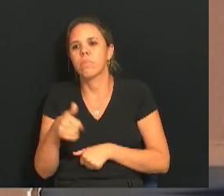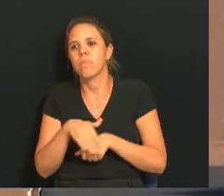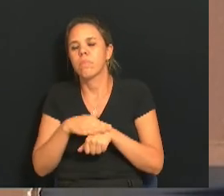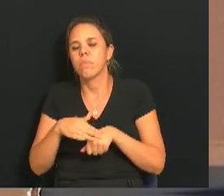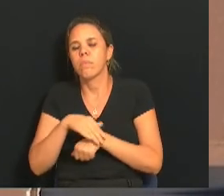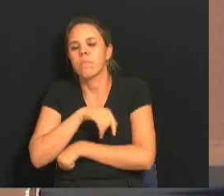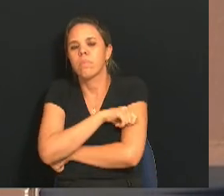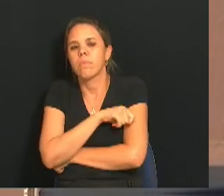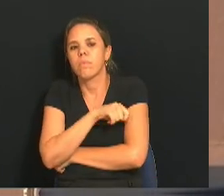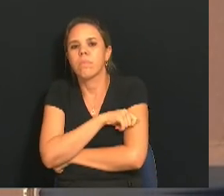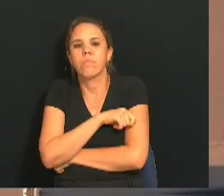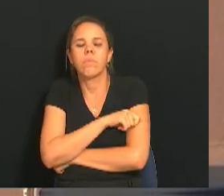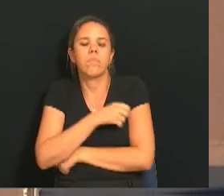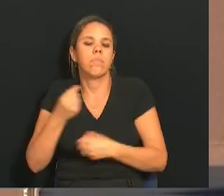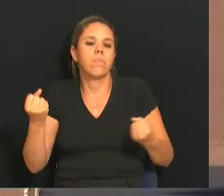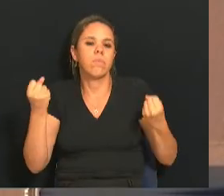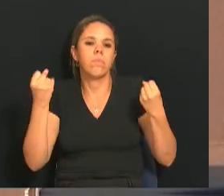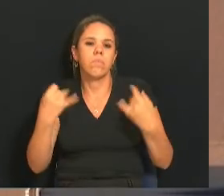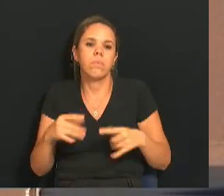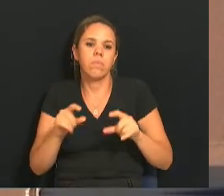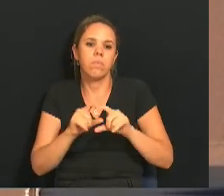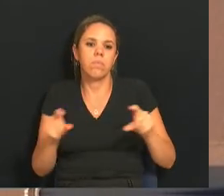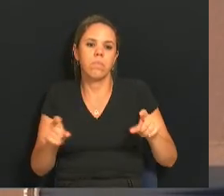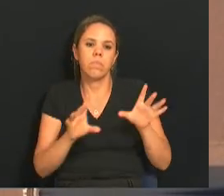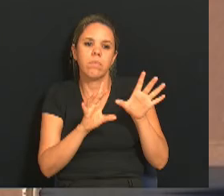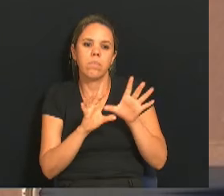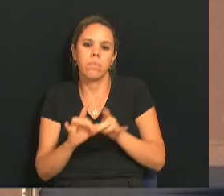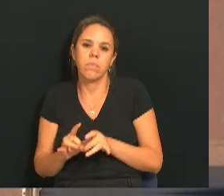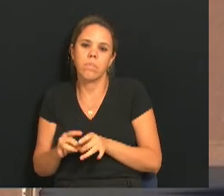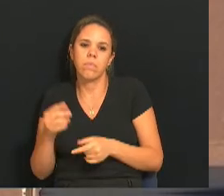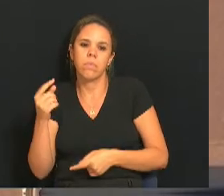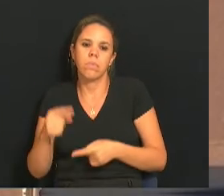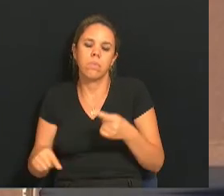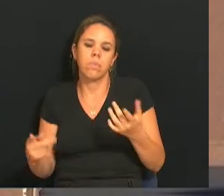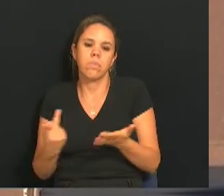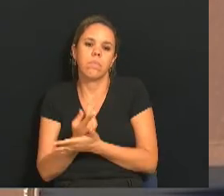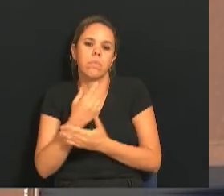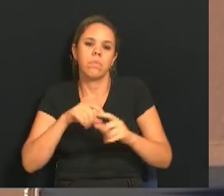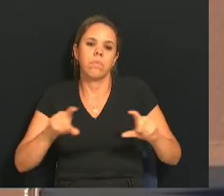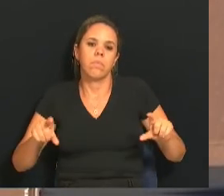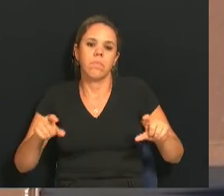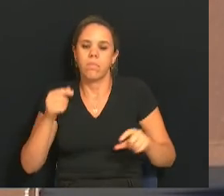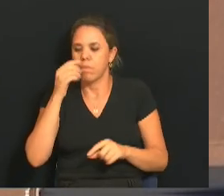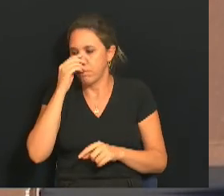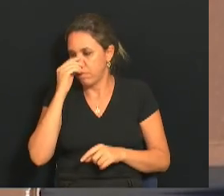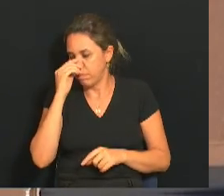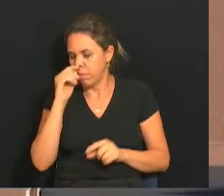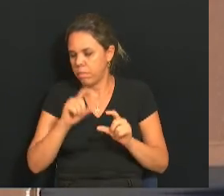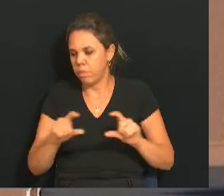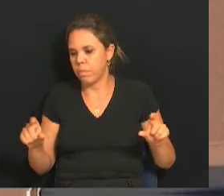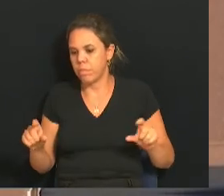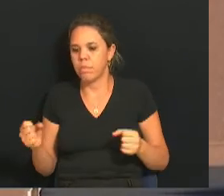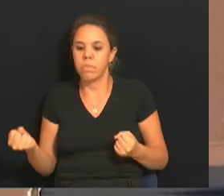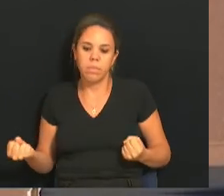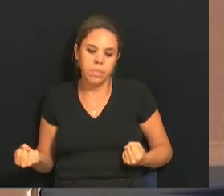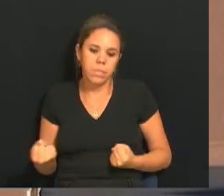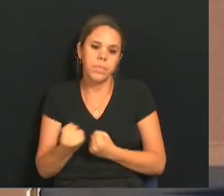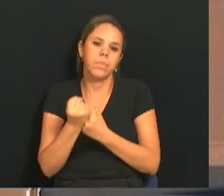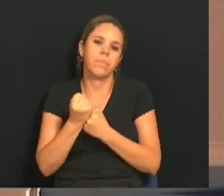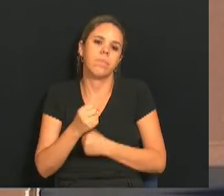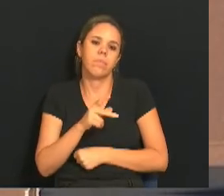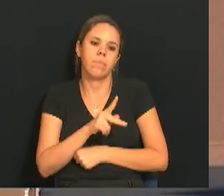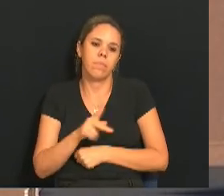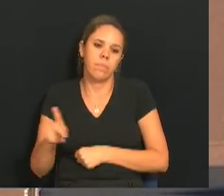aluno, explicar que aquela frase, num contexto democrático que é a escola, daria vazão para uma frase de apoio ao